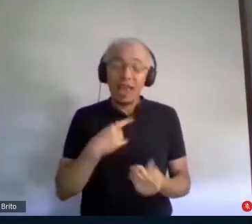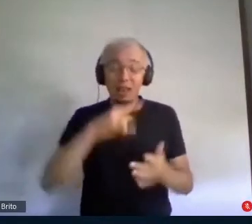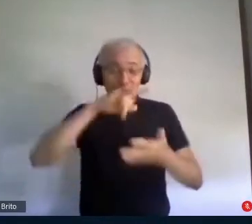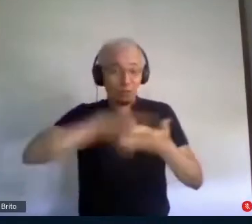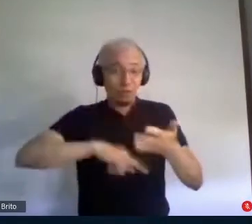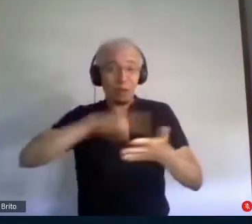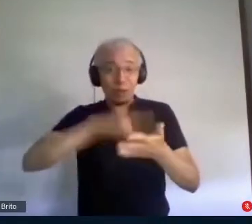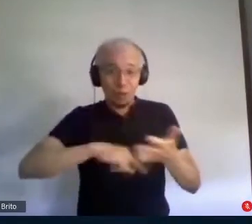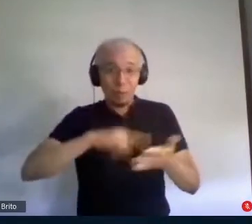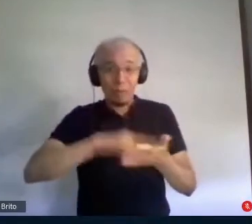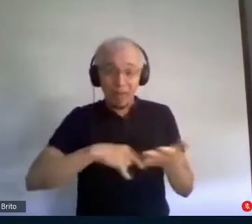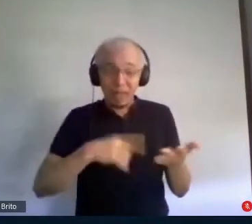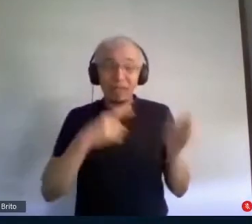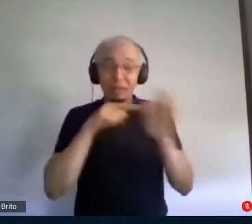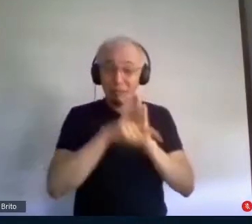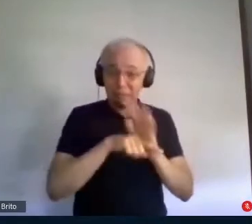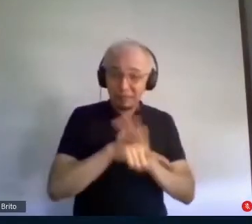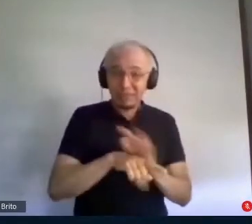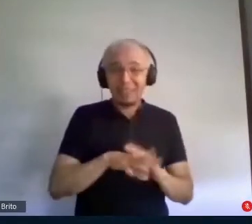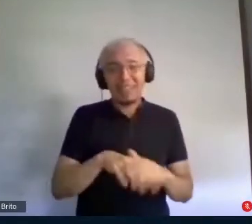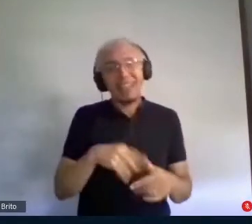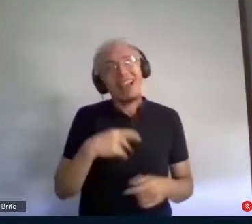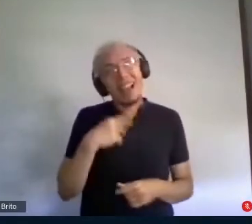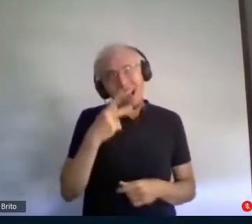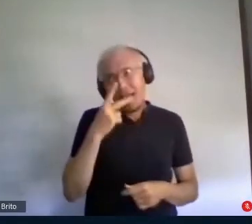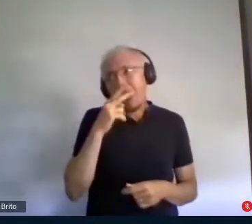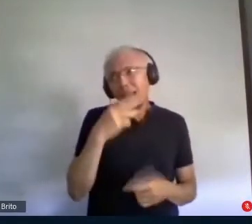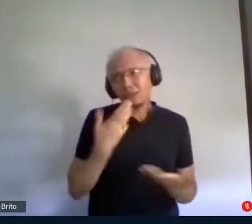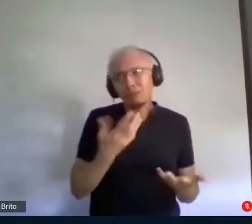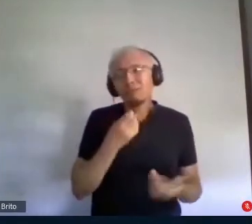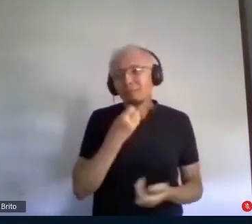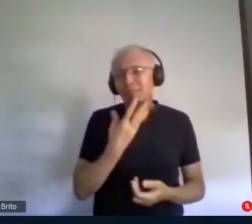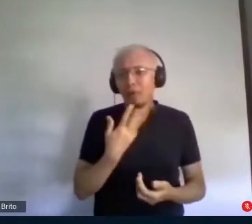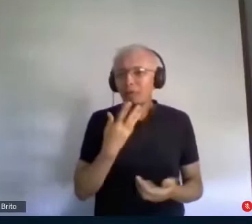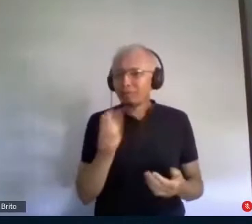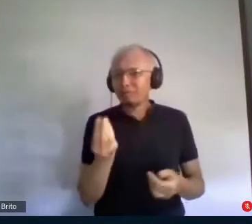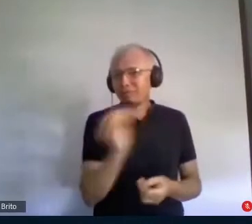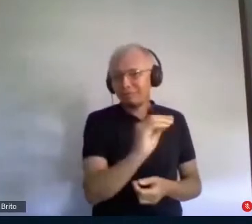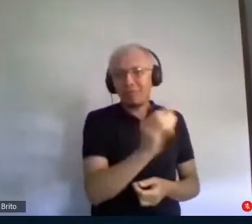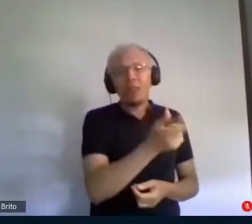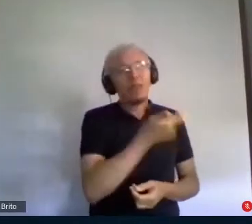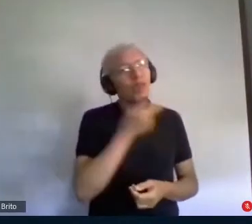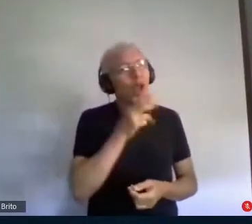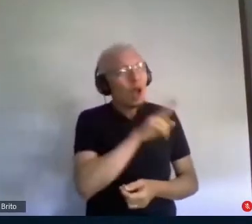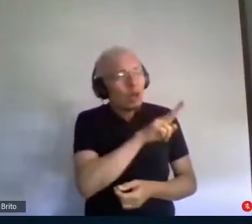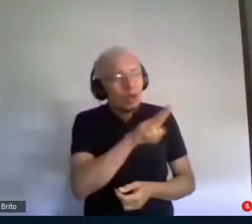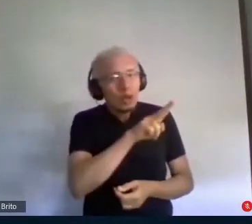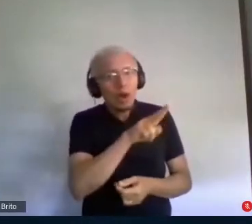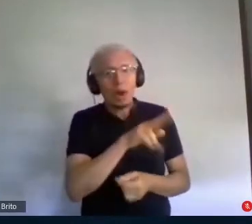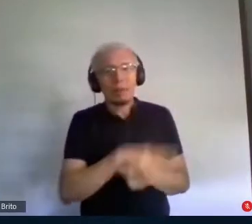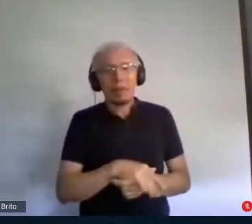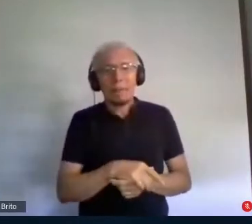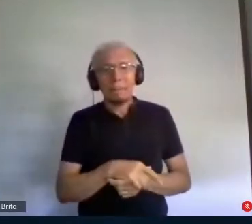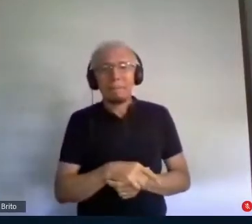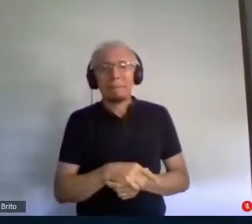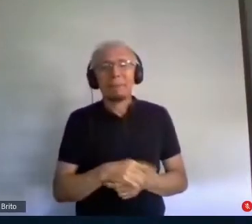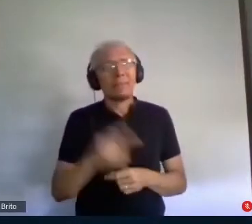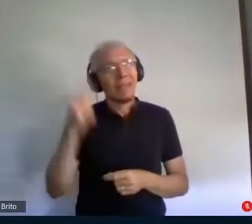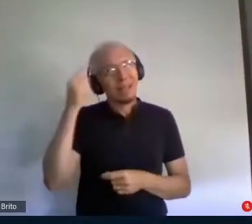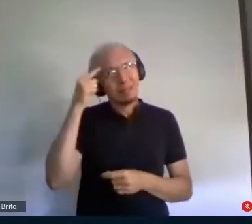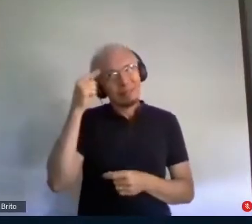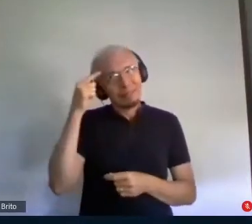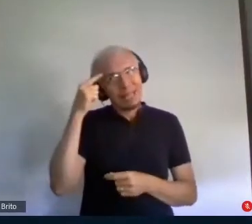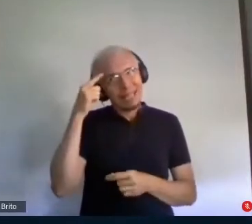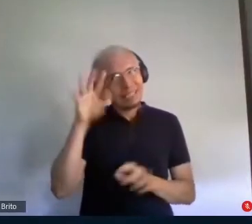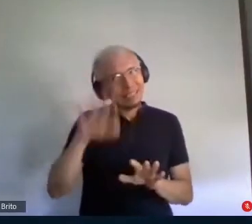de consulta, talvez seria bom você colocar o nome dela, né? Então, pensa se vocês